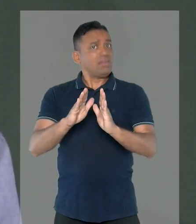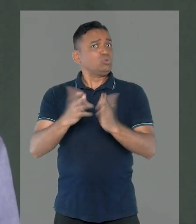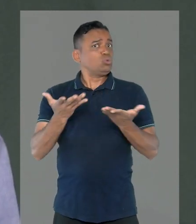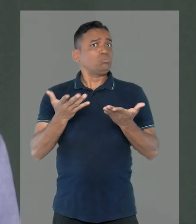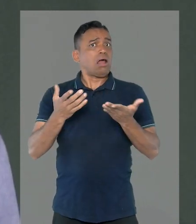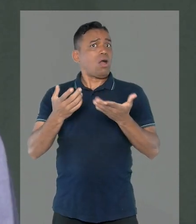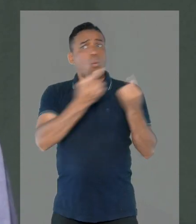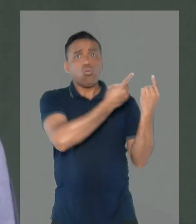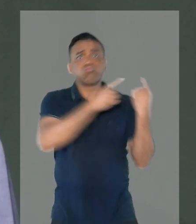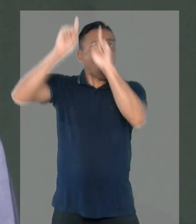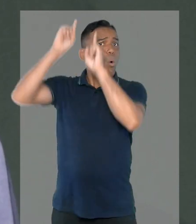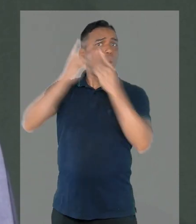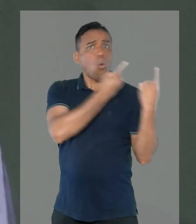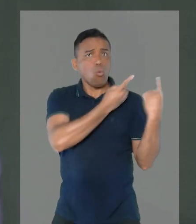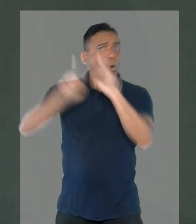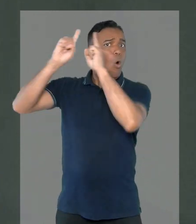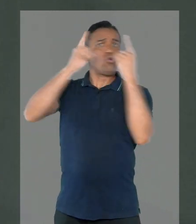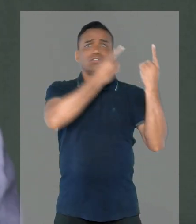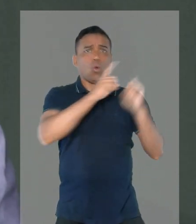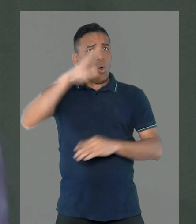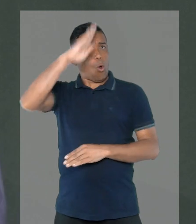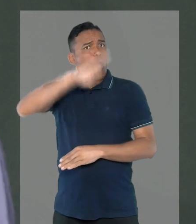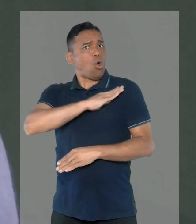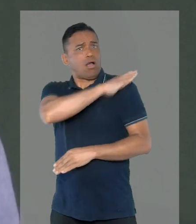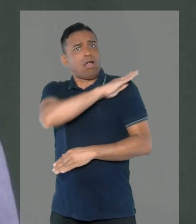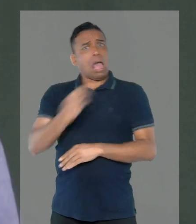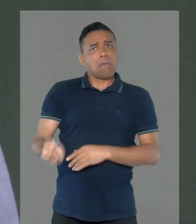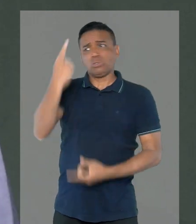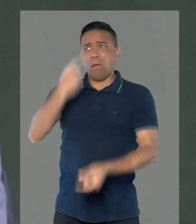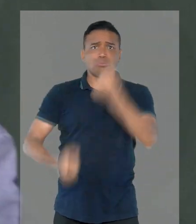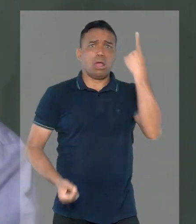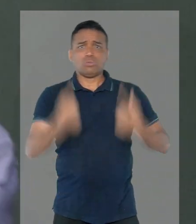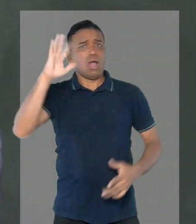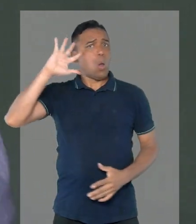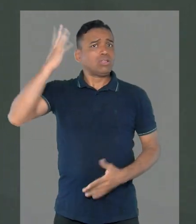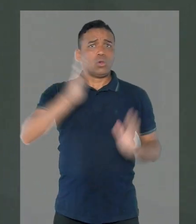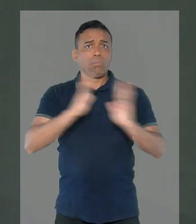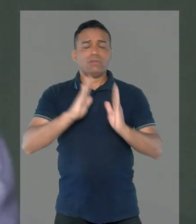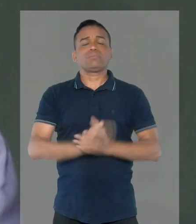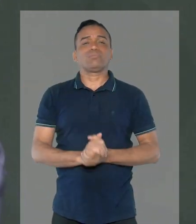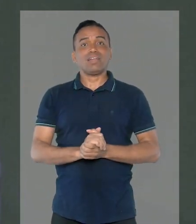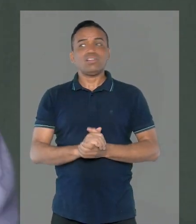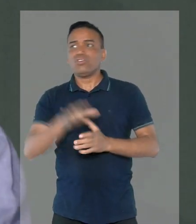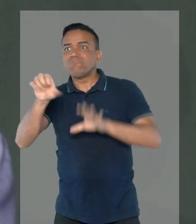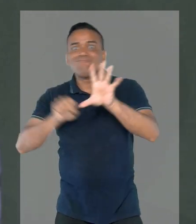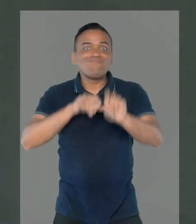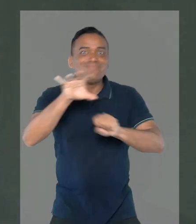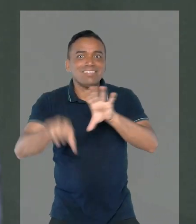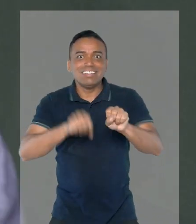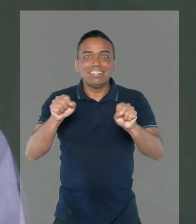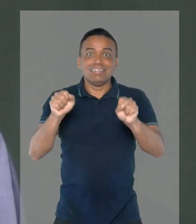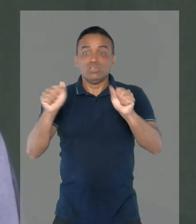favor, na verdade, contra, né, os absurdos que aconteceram. Então, eu fui juntando esses fiapos, assim,